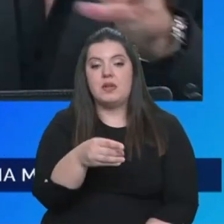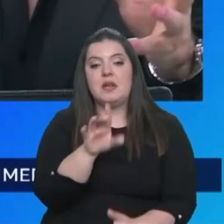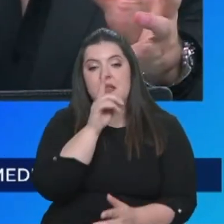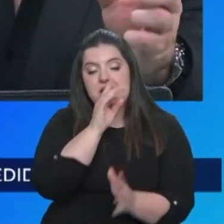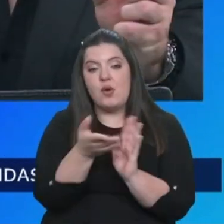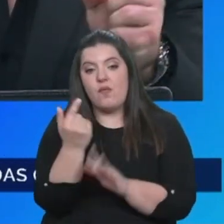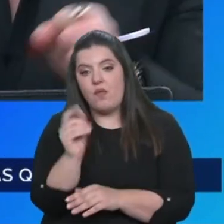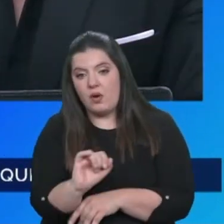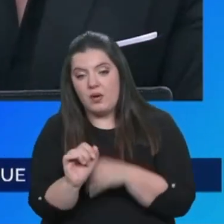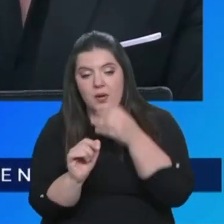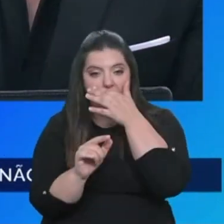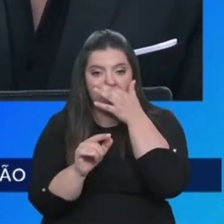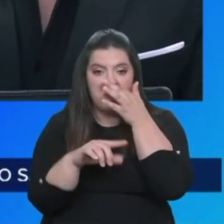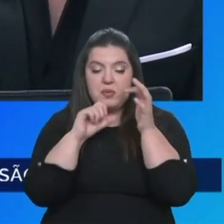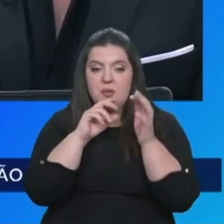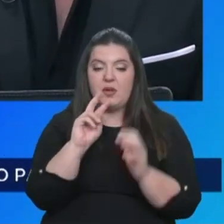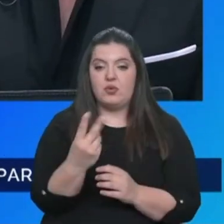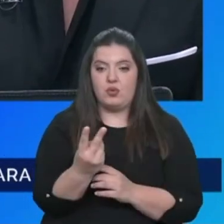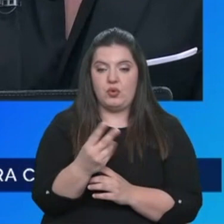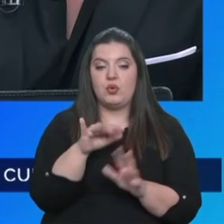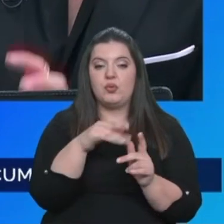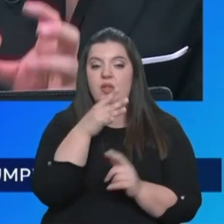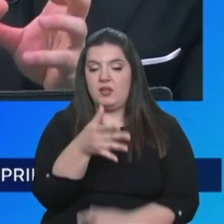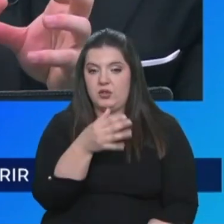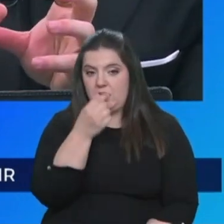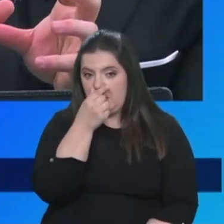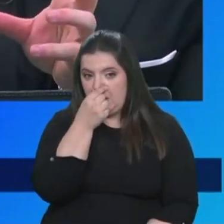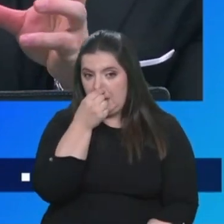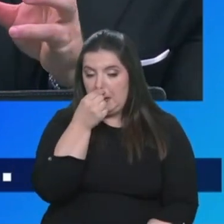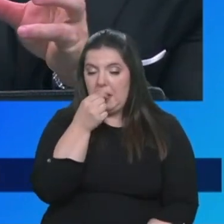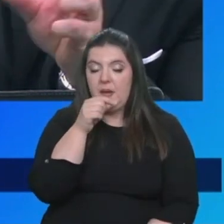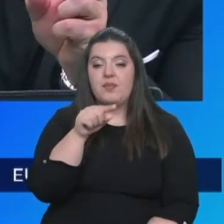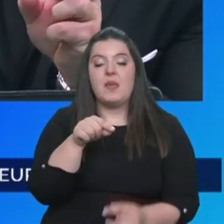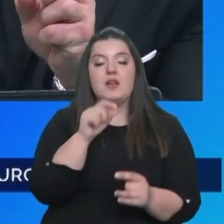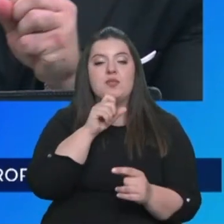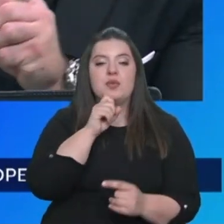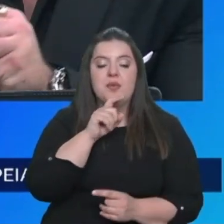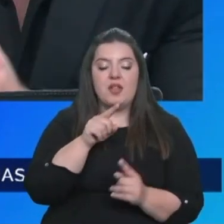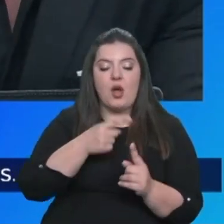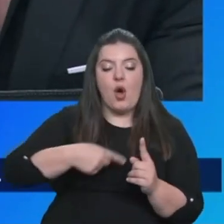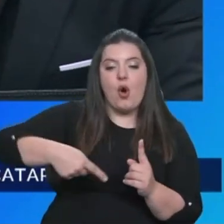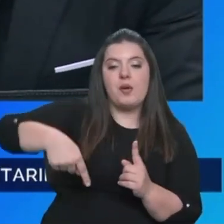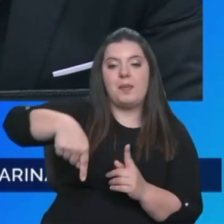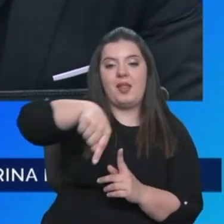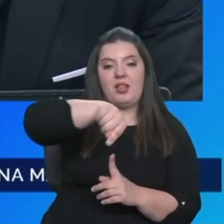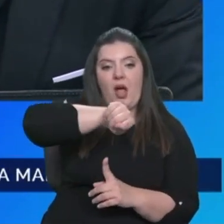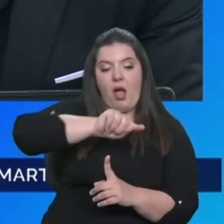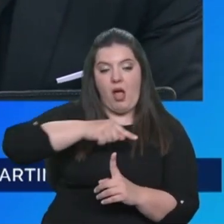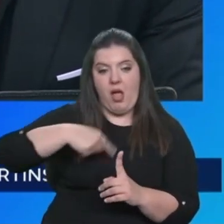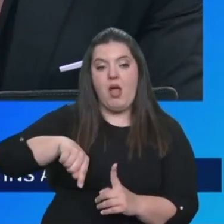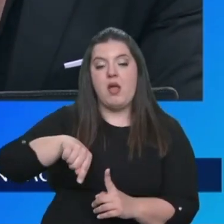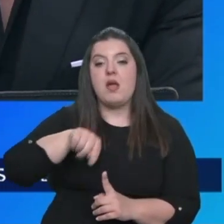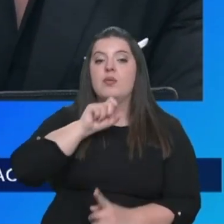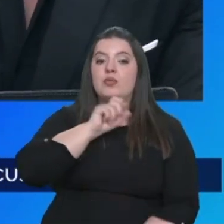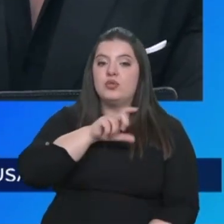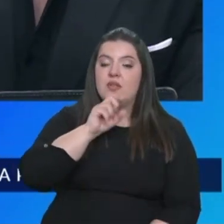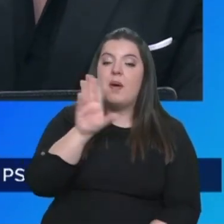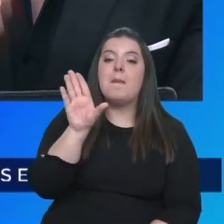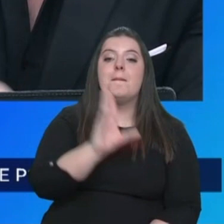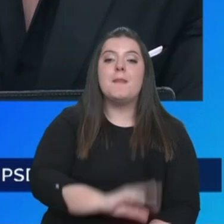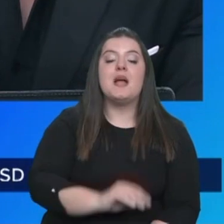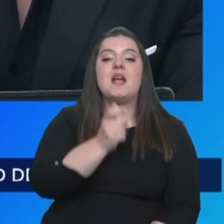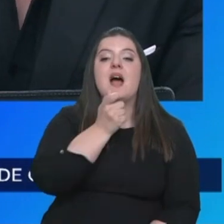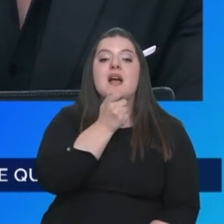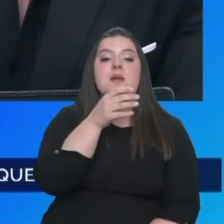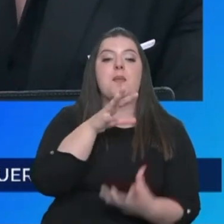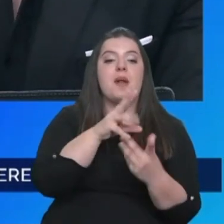Portanto, dois tipos de simulações. O computador diz o seguinte: esta disposição das órbitas é mais provável se tivermos um